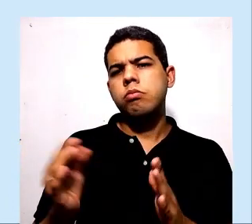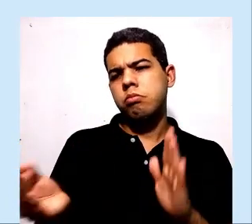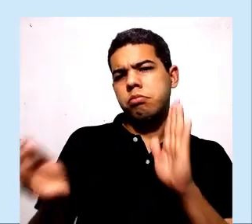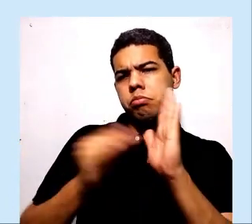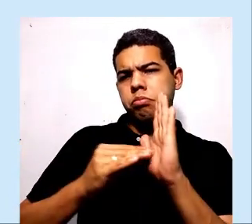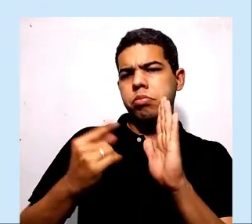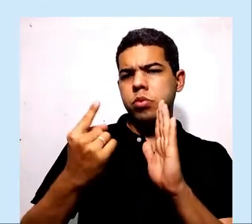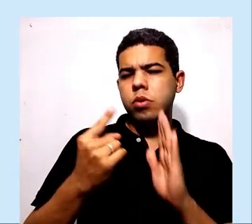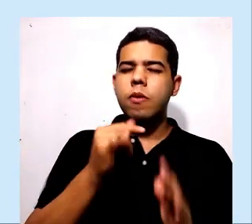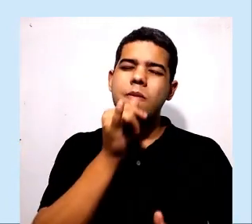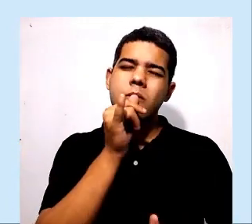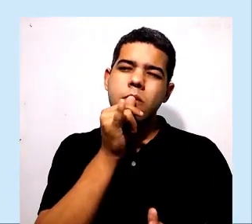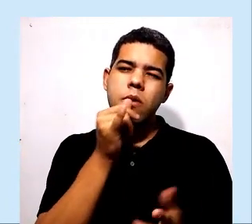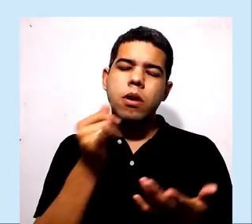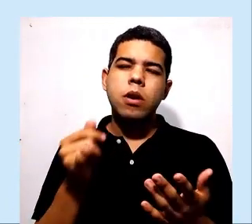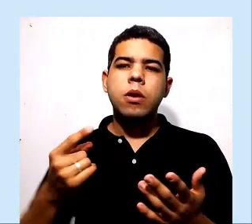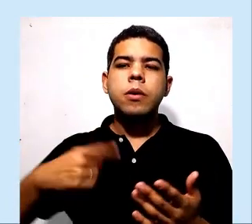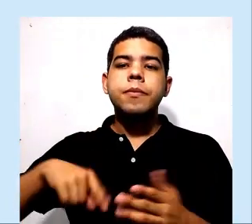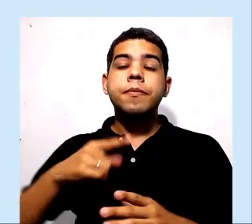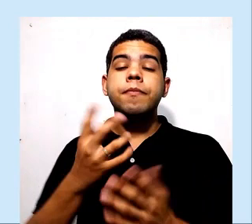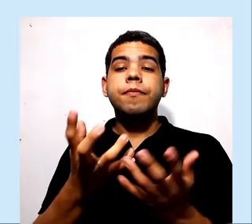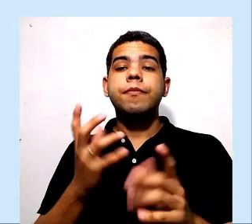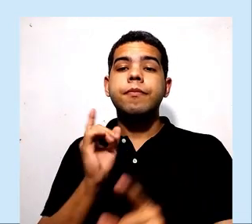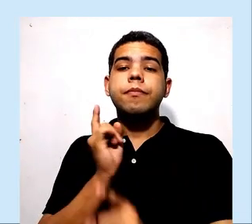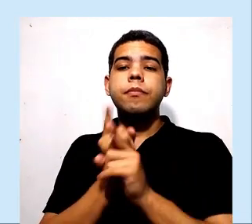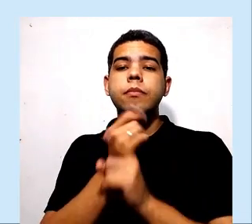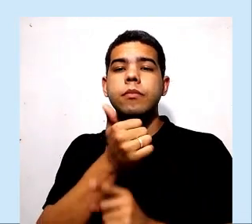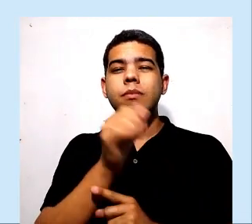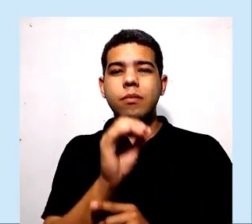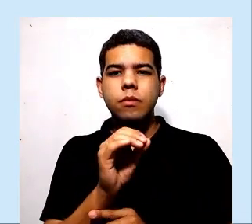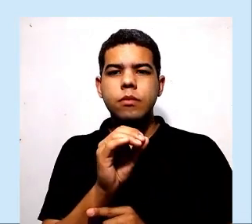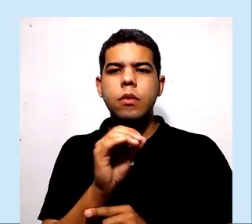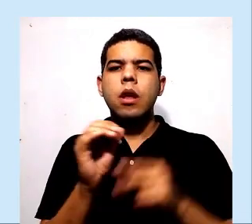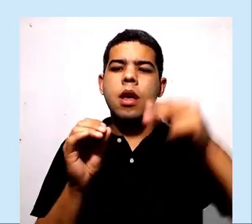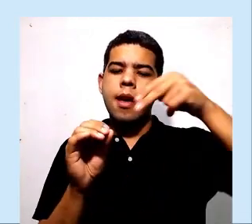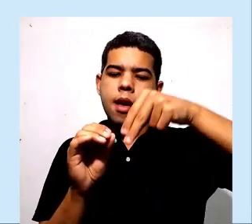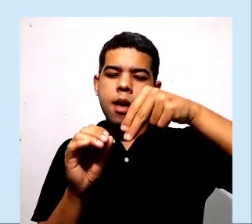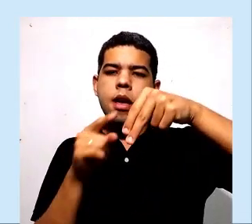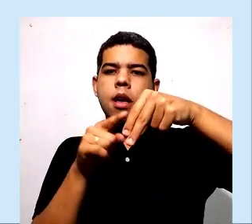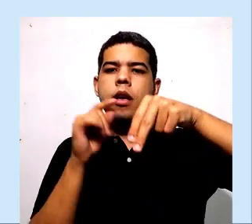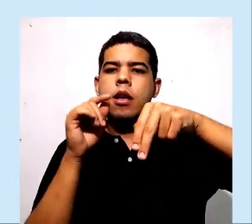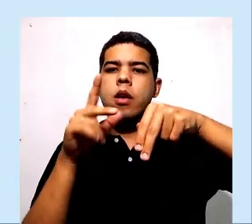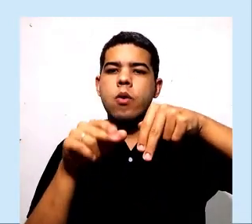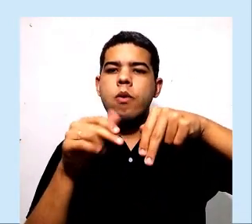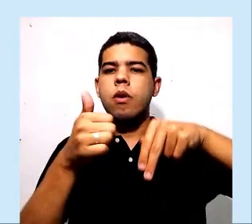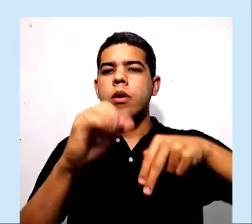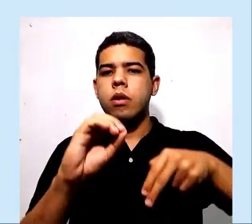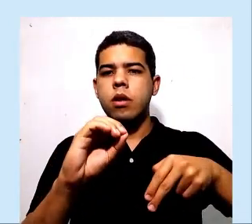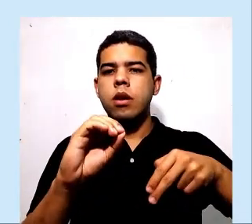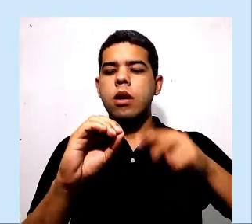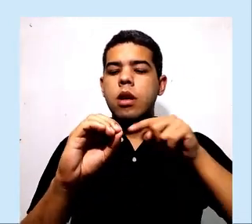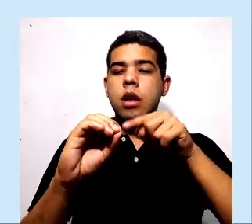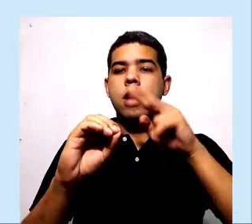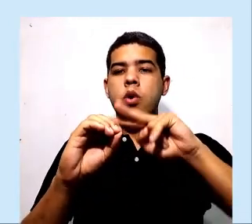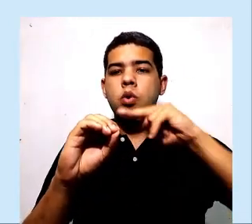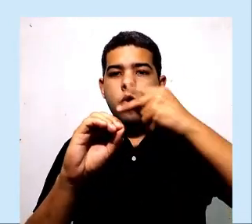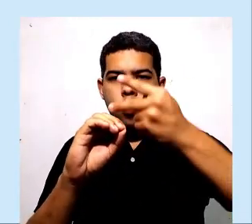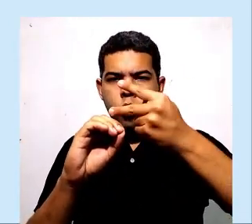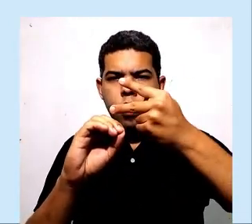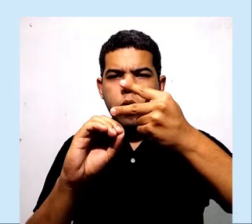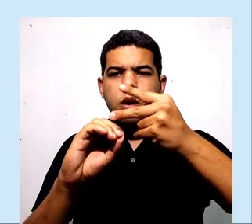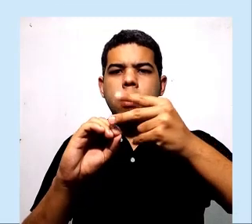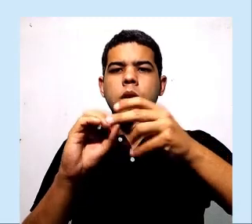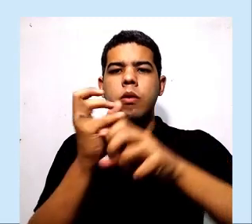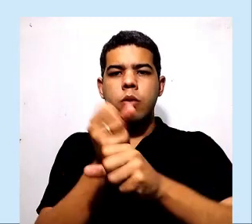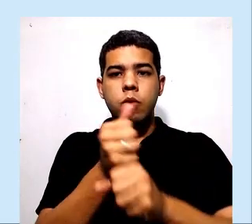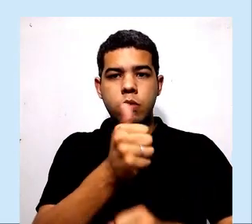mais um. Então, se eu quero fazer o seguinte, eu quero achar a posição 10, então n é igual a 10. Aí eu vou descer 10 ao quadrado.